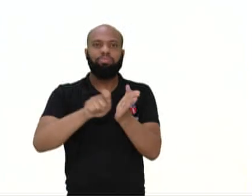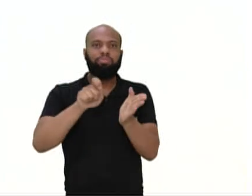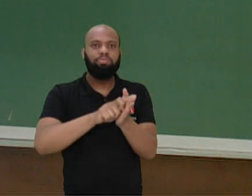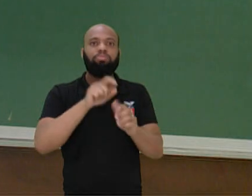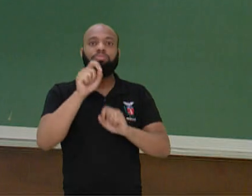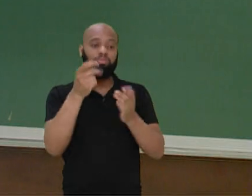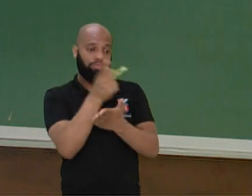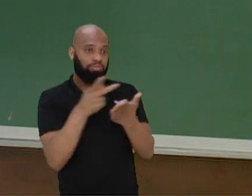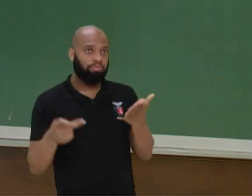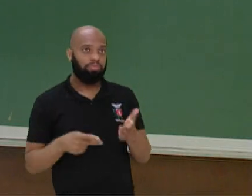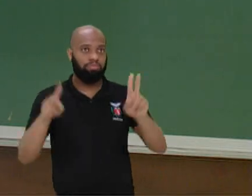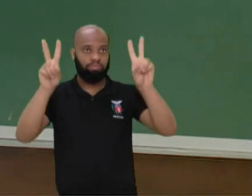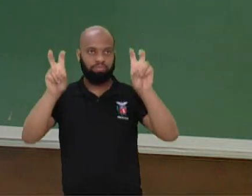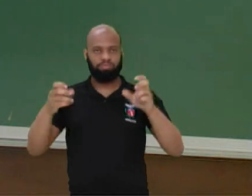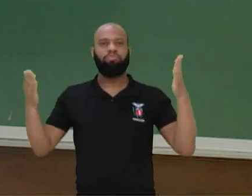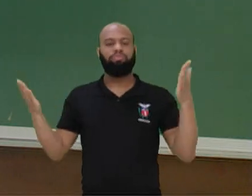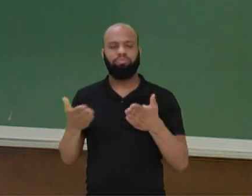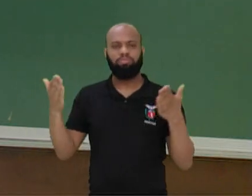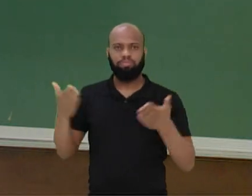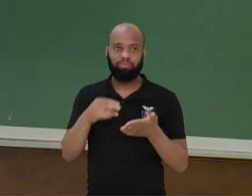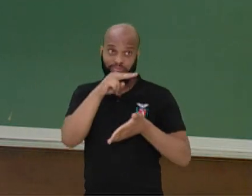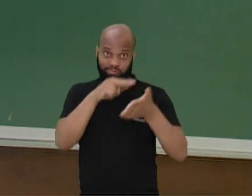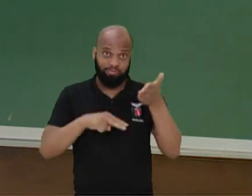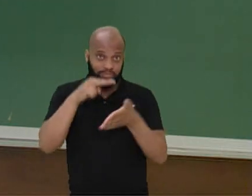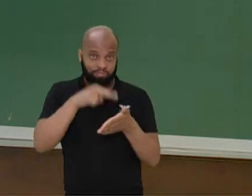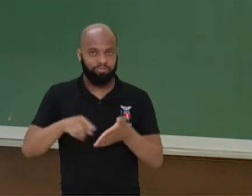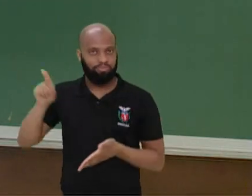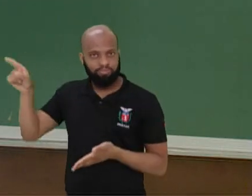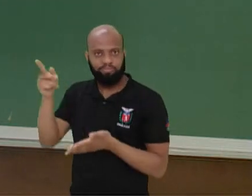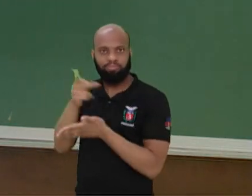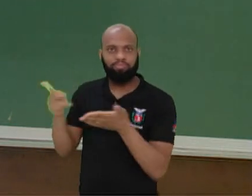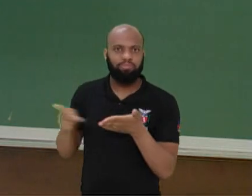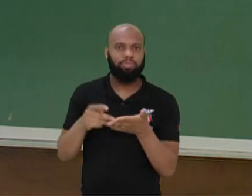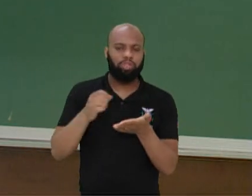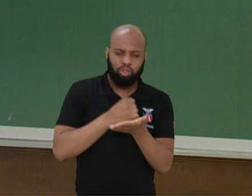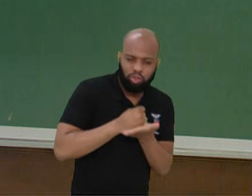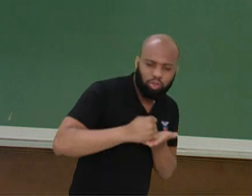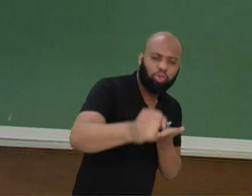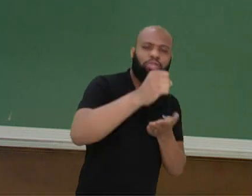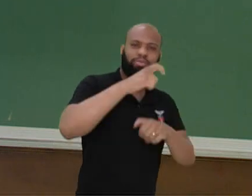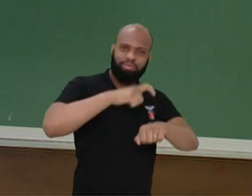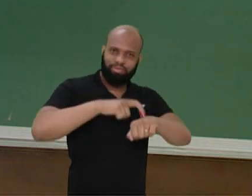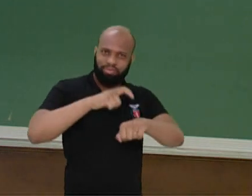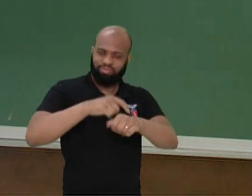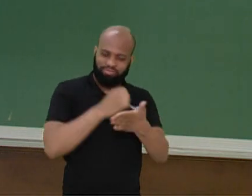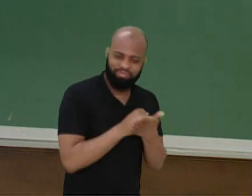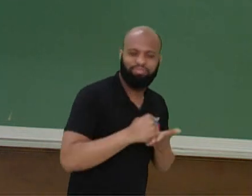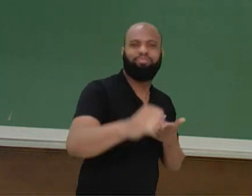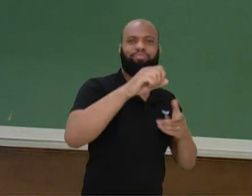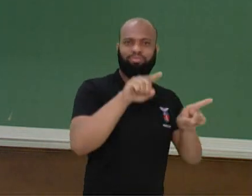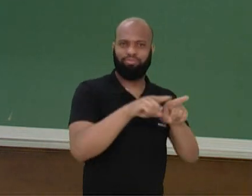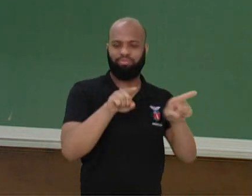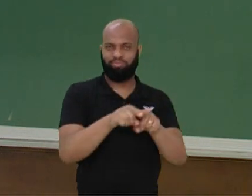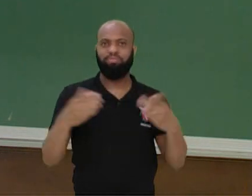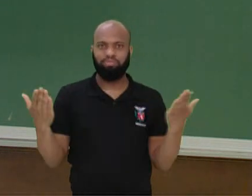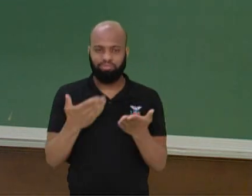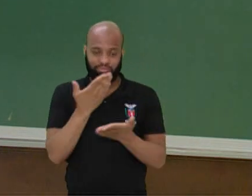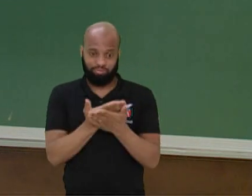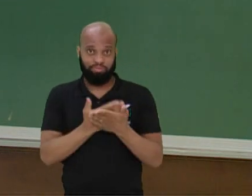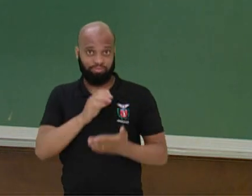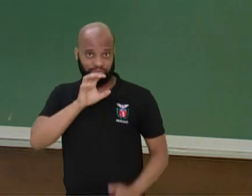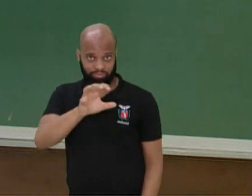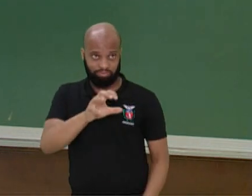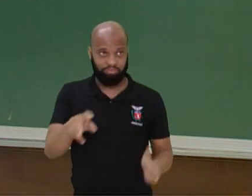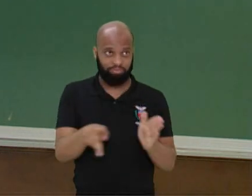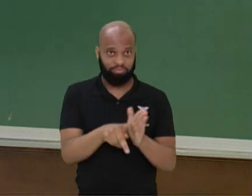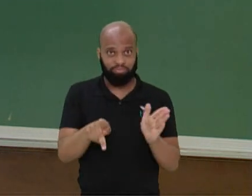Passatempo, que vai falar sobre isso, sobre o passar do tempo, de la niñez hasta chegarmos a